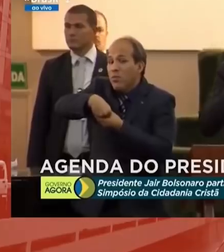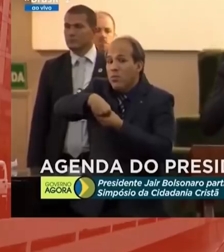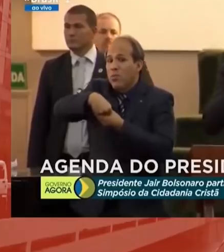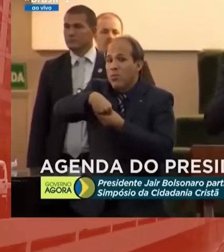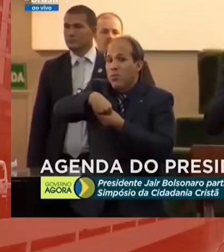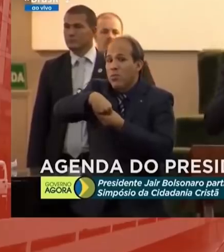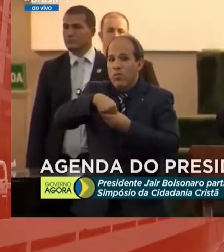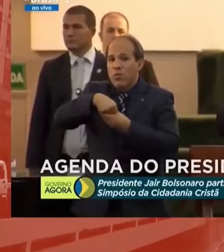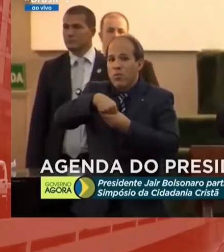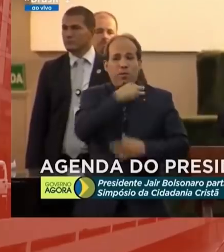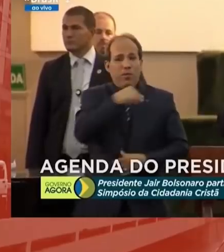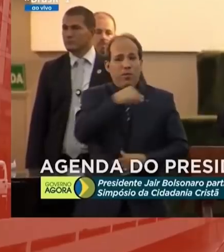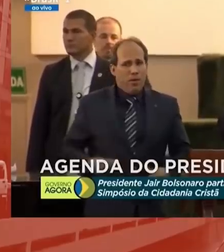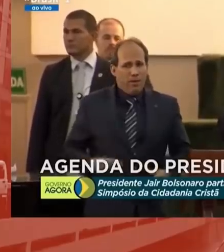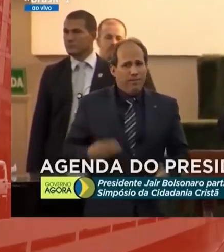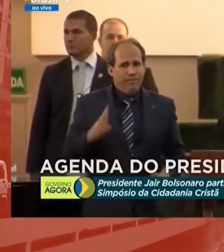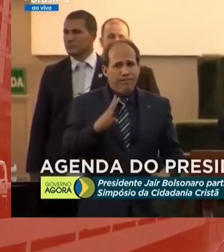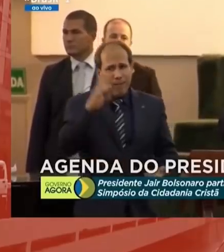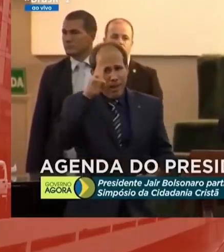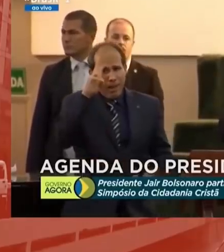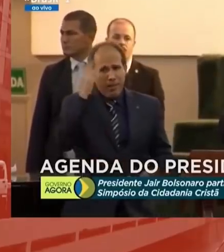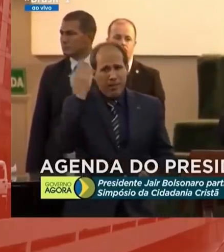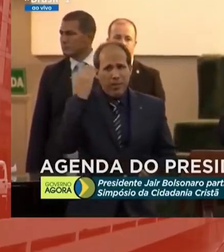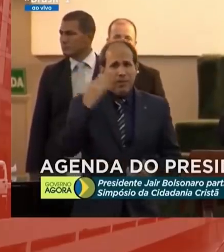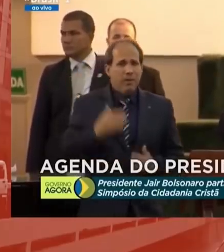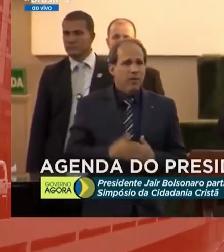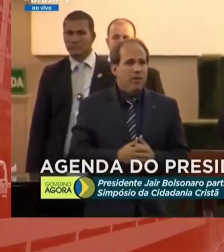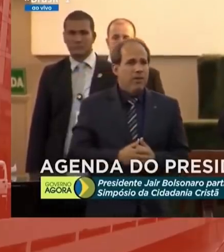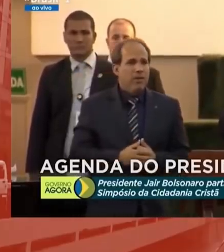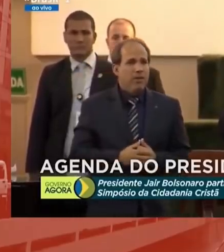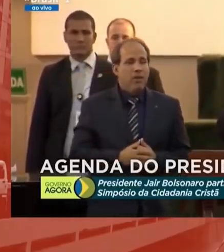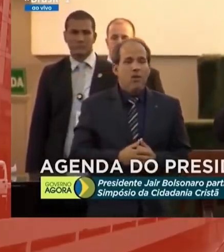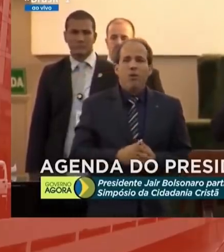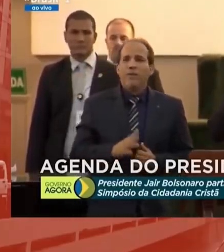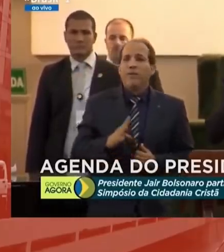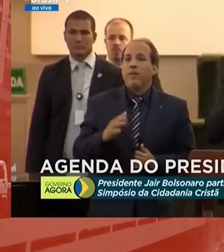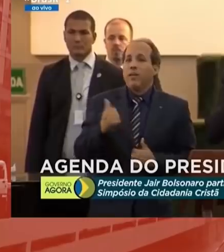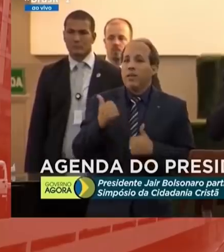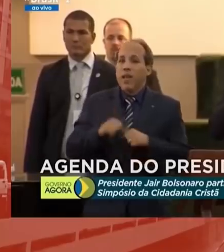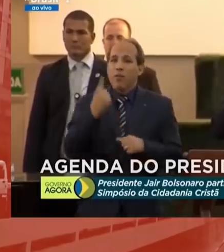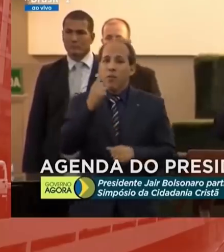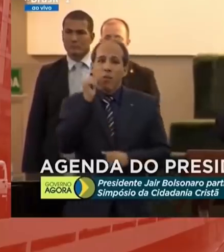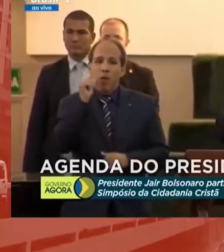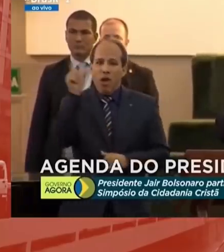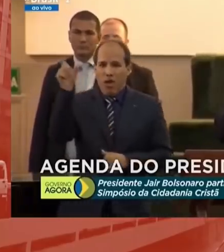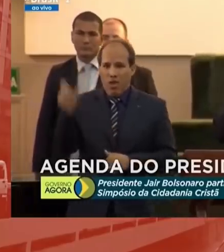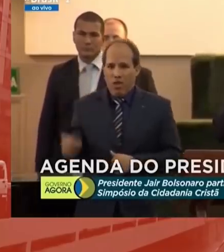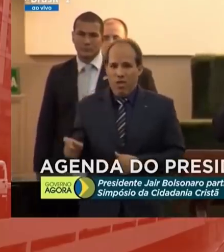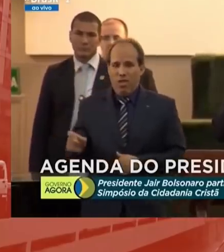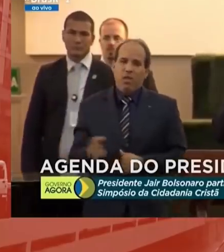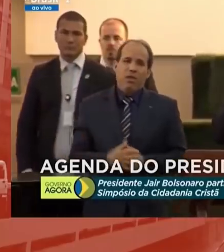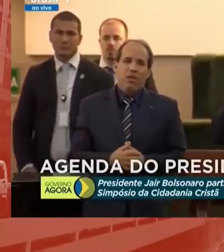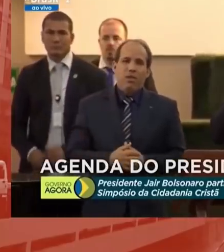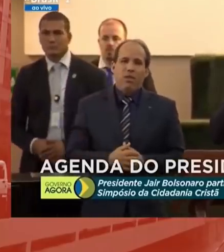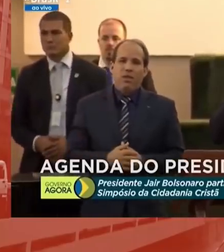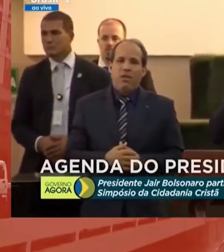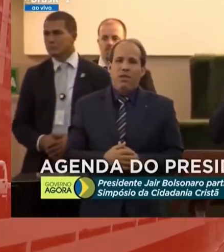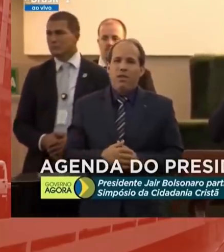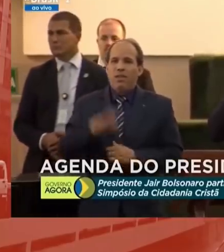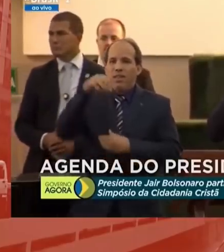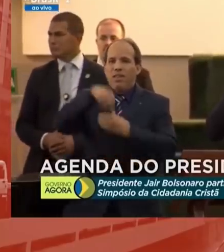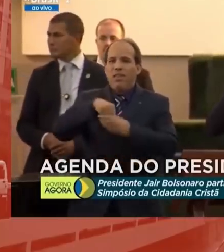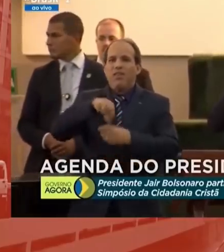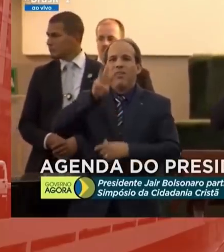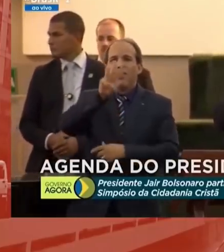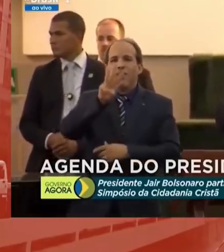lançamos, em 7 de abril de 2015, para meu orgulho, né, porque a gente articulou com muitos ministérios, não foi somente o